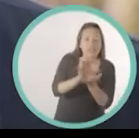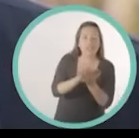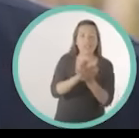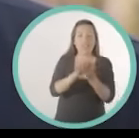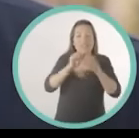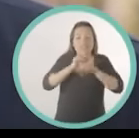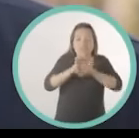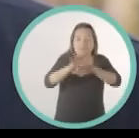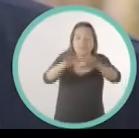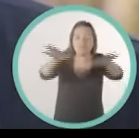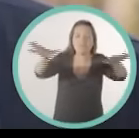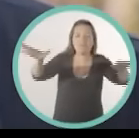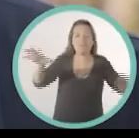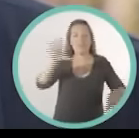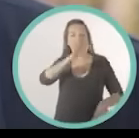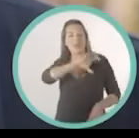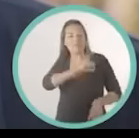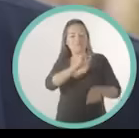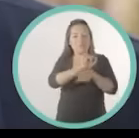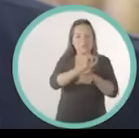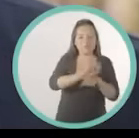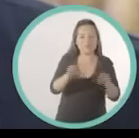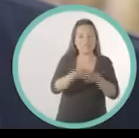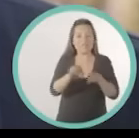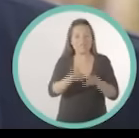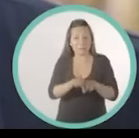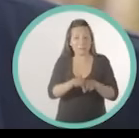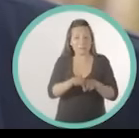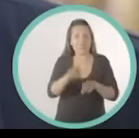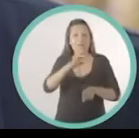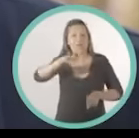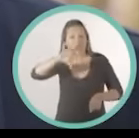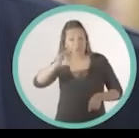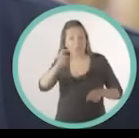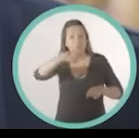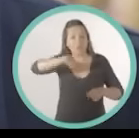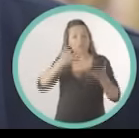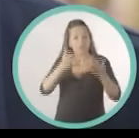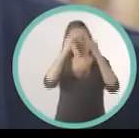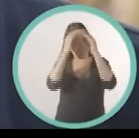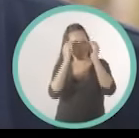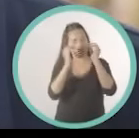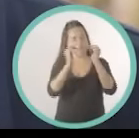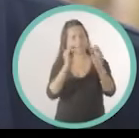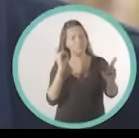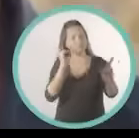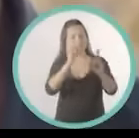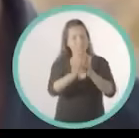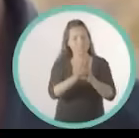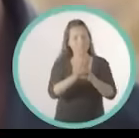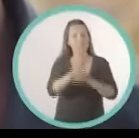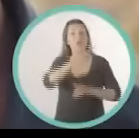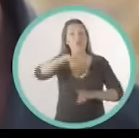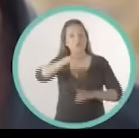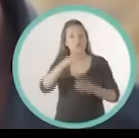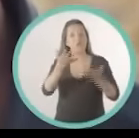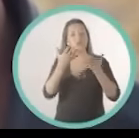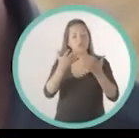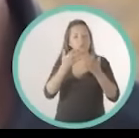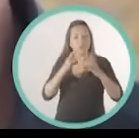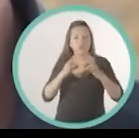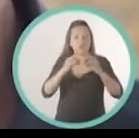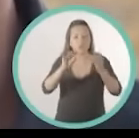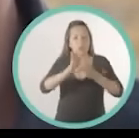se espalha pela cidade. O Rio que a gente quer não tem intolerância. É um Rio de encontro, de respeito. Defendemos a